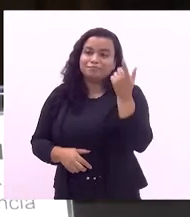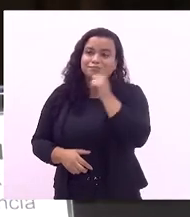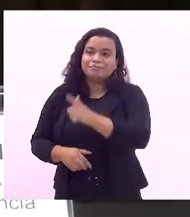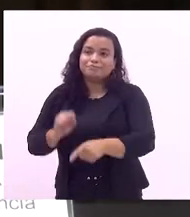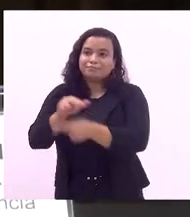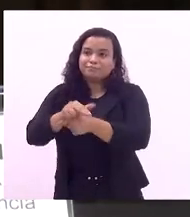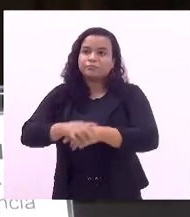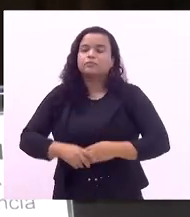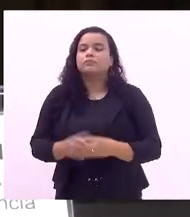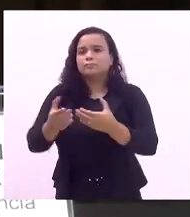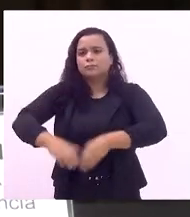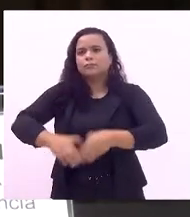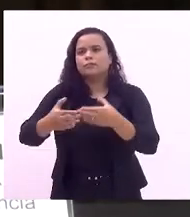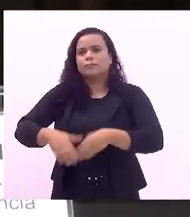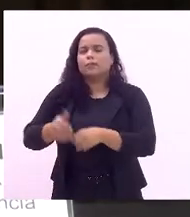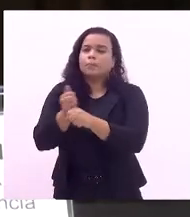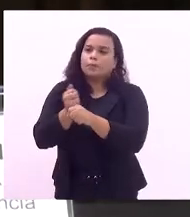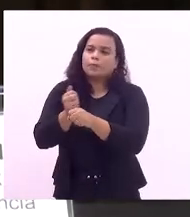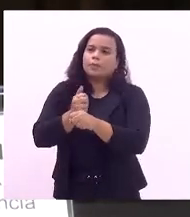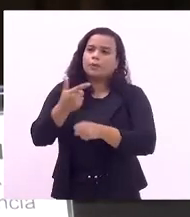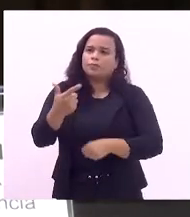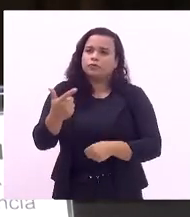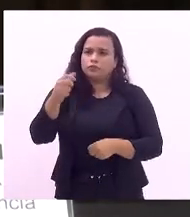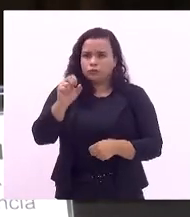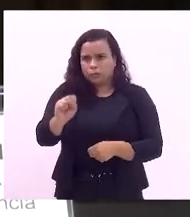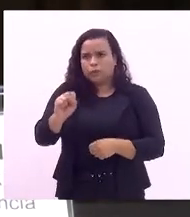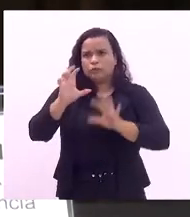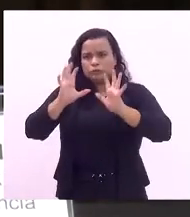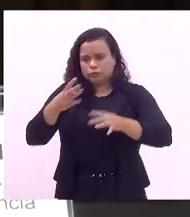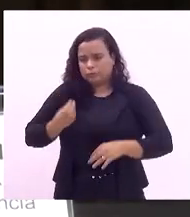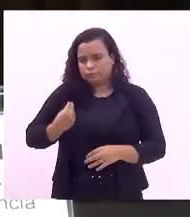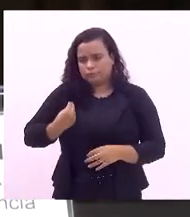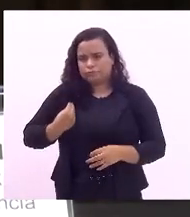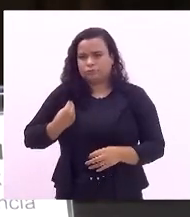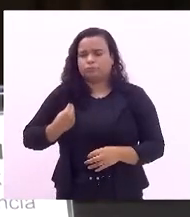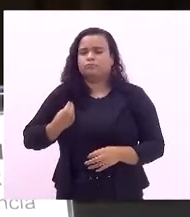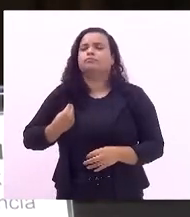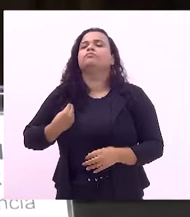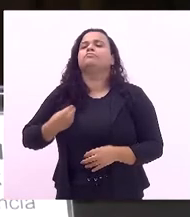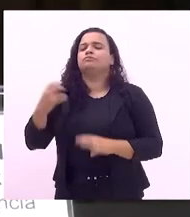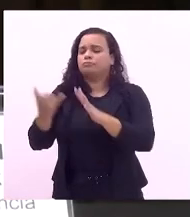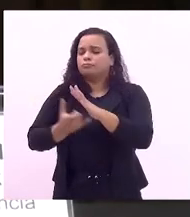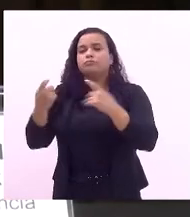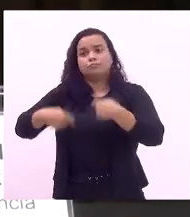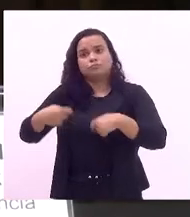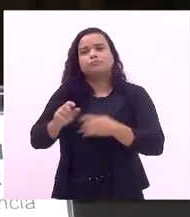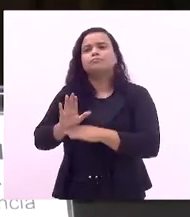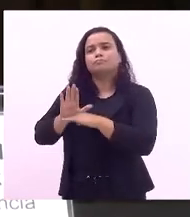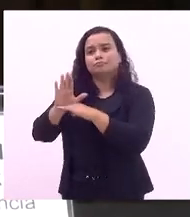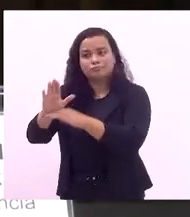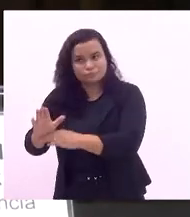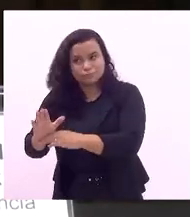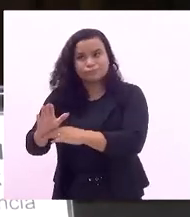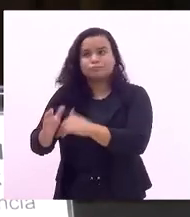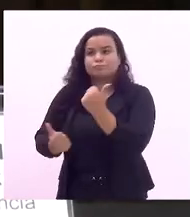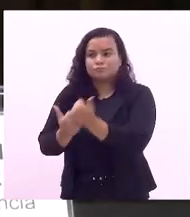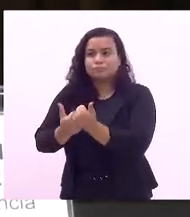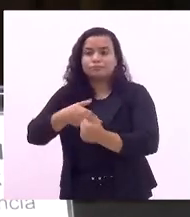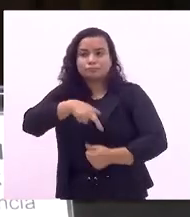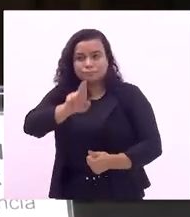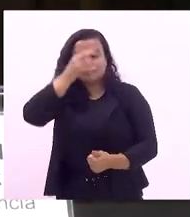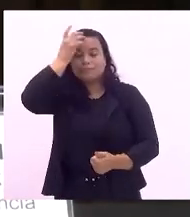e há 28 anos é uma instituição que precisa muito do serviço de assistência religiosa